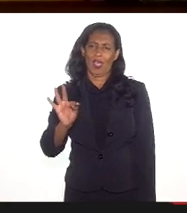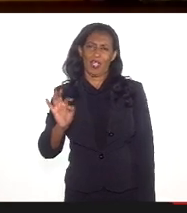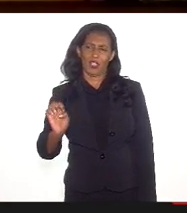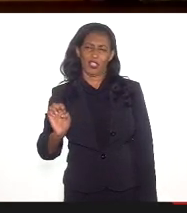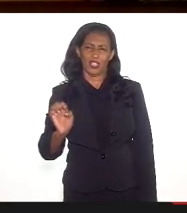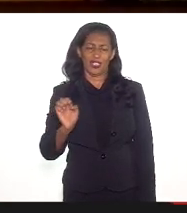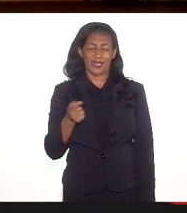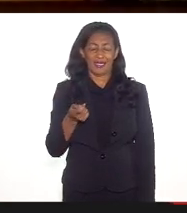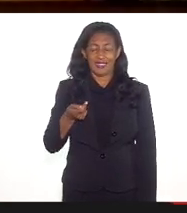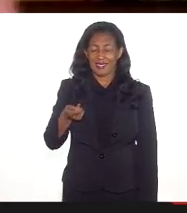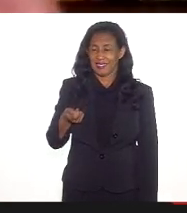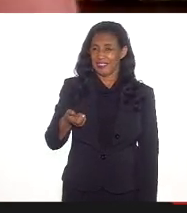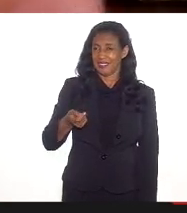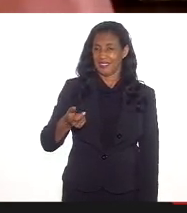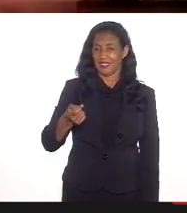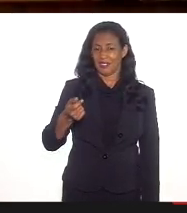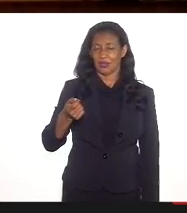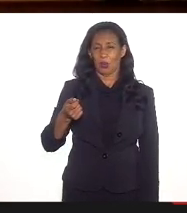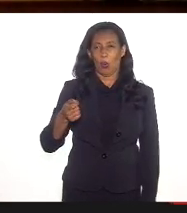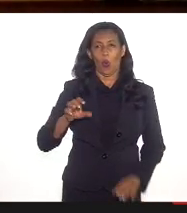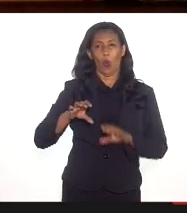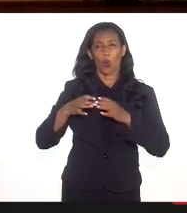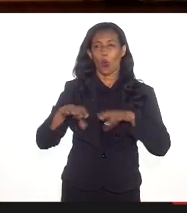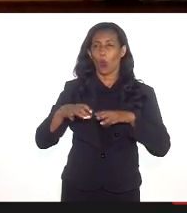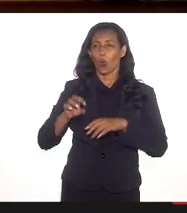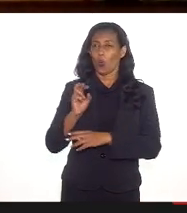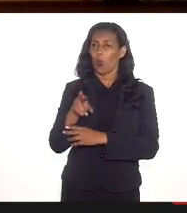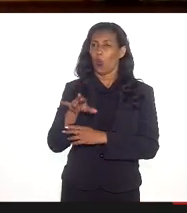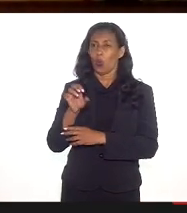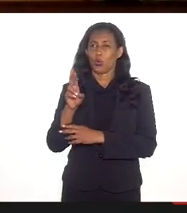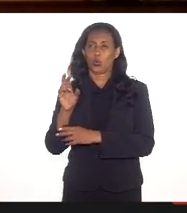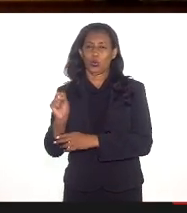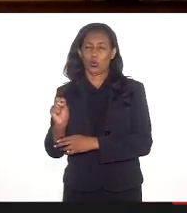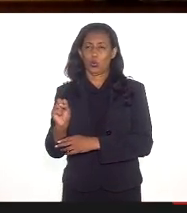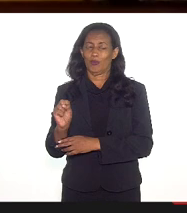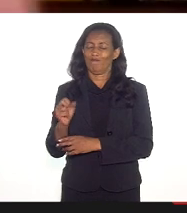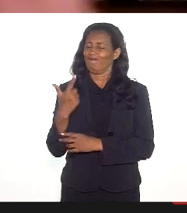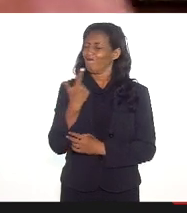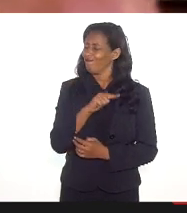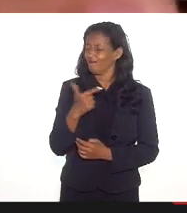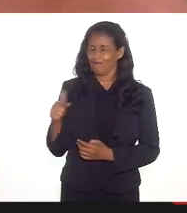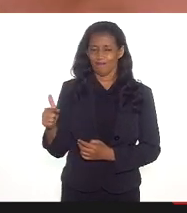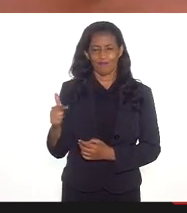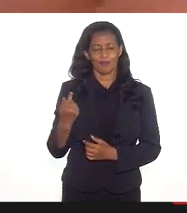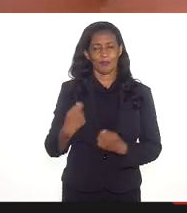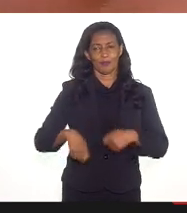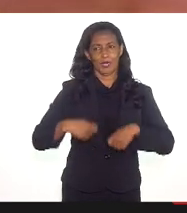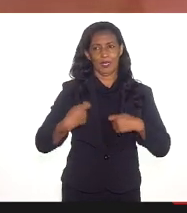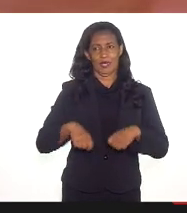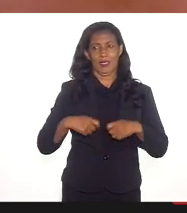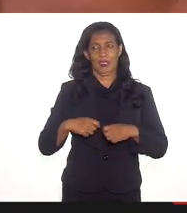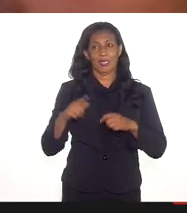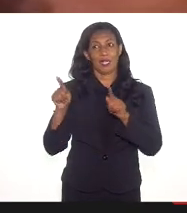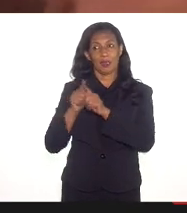praticamente com raríssimos concursados. Não é possível fazer educação, e ainda mais em educação de ensino superior, com